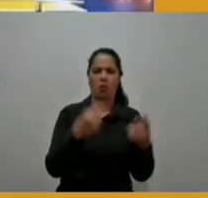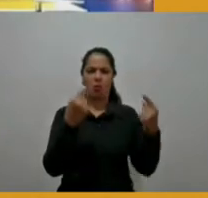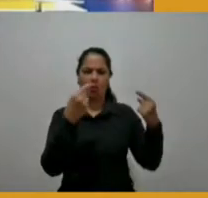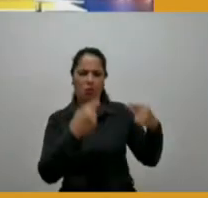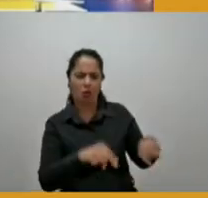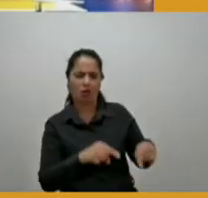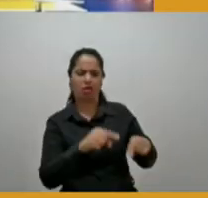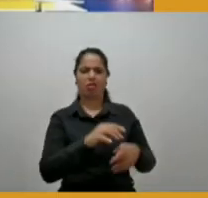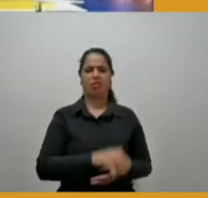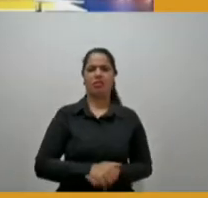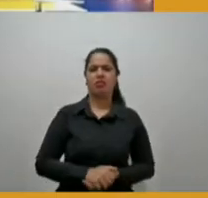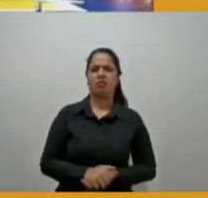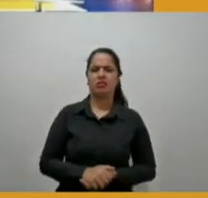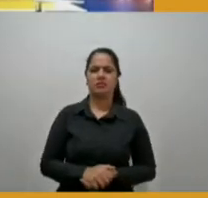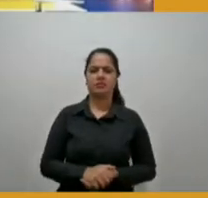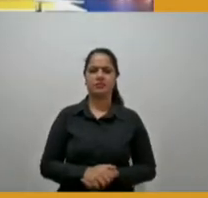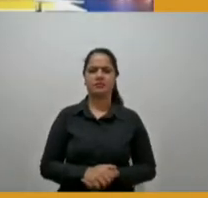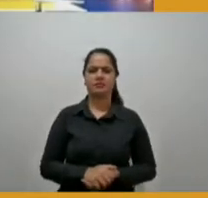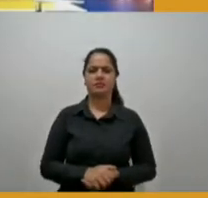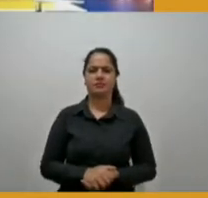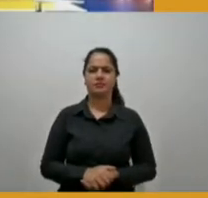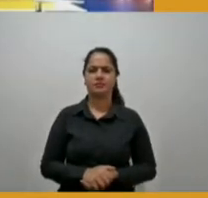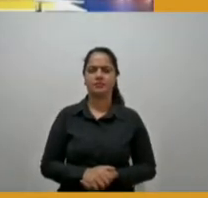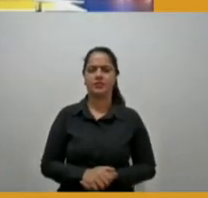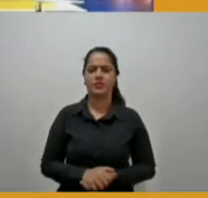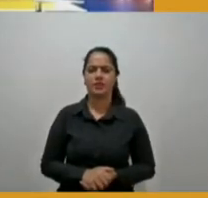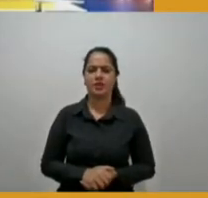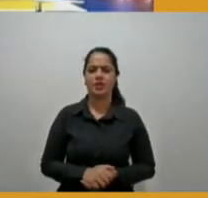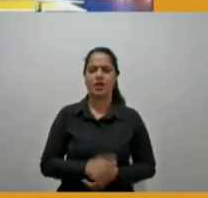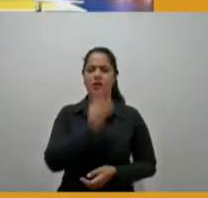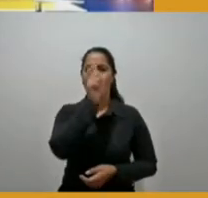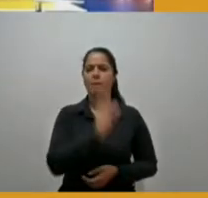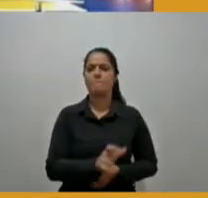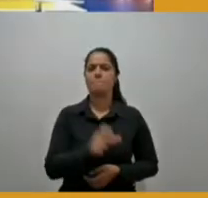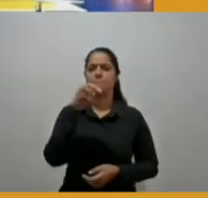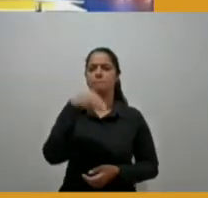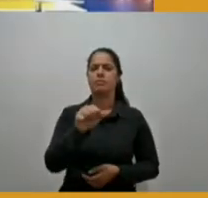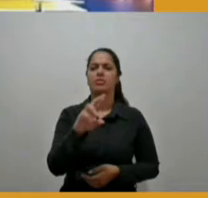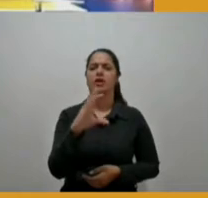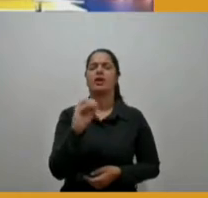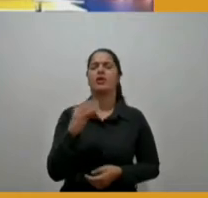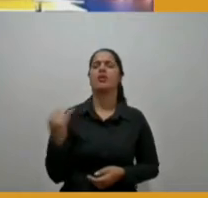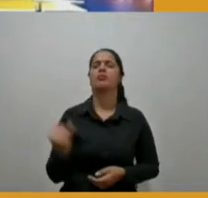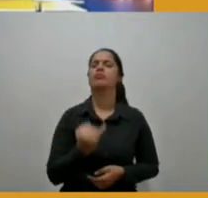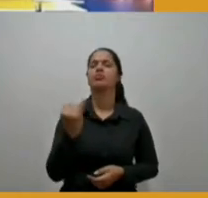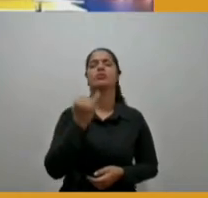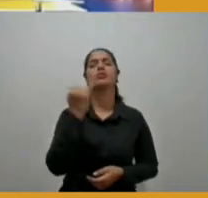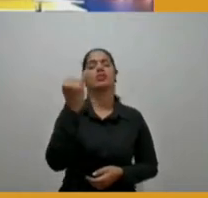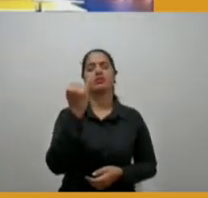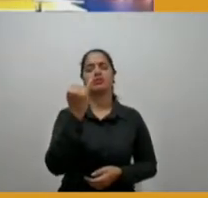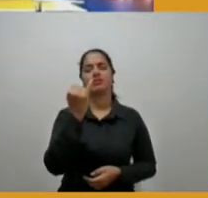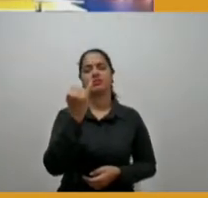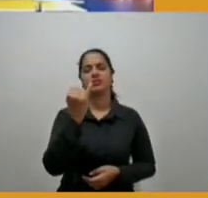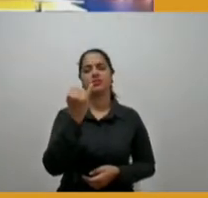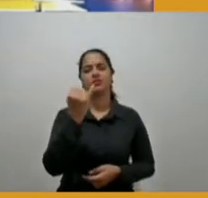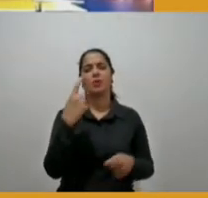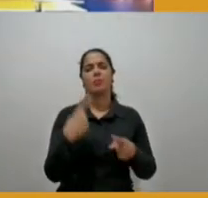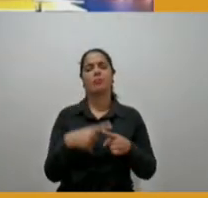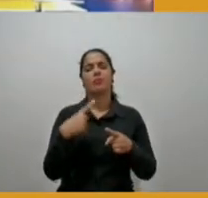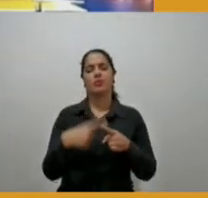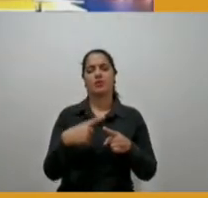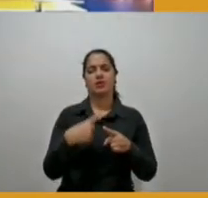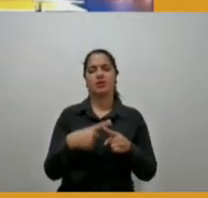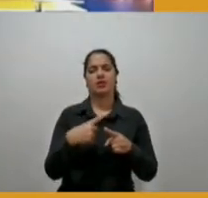E a função do Marco Aurélio num plenário era importantíssima. Porque tem alguém que eu chamava, inclusive, Marco